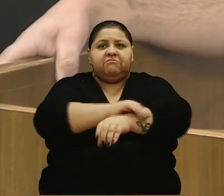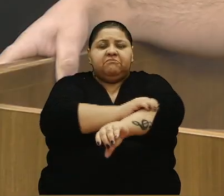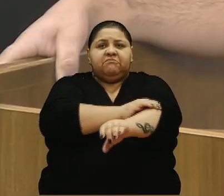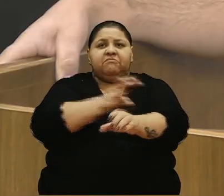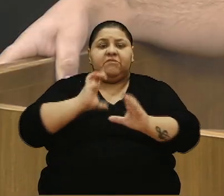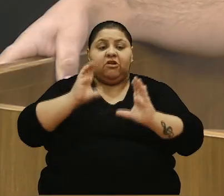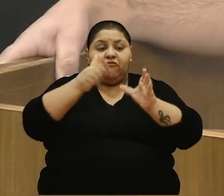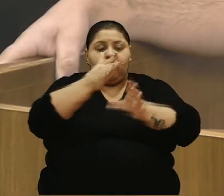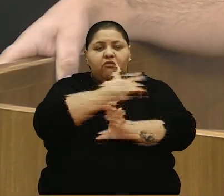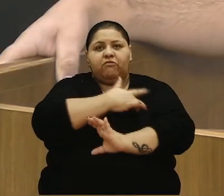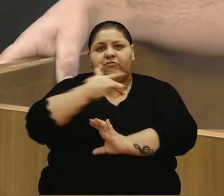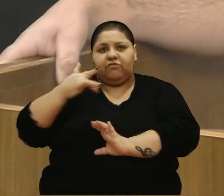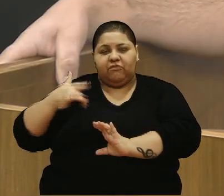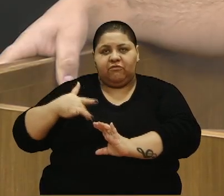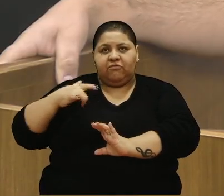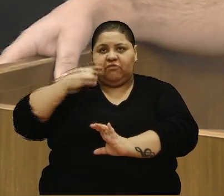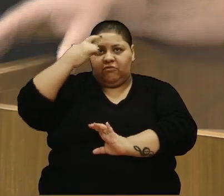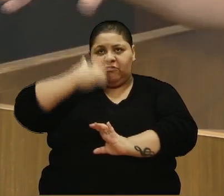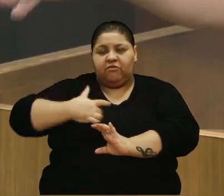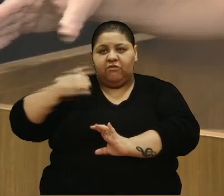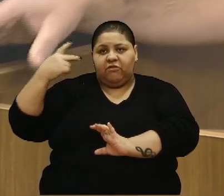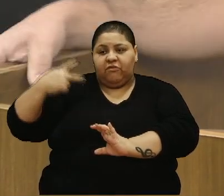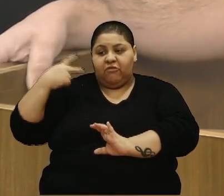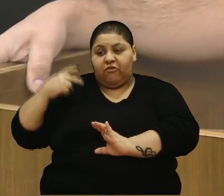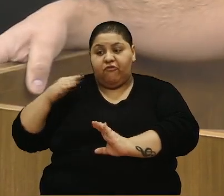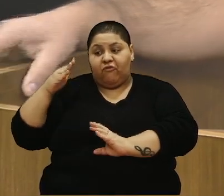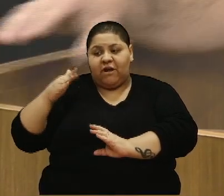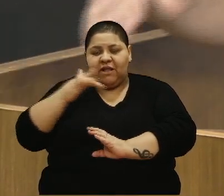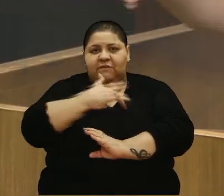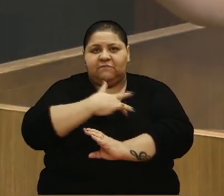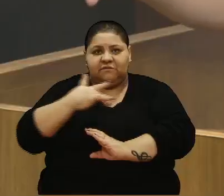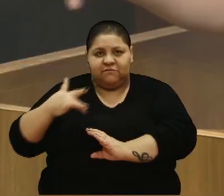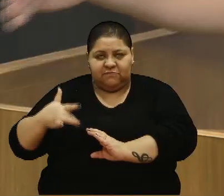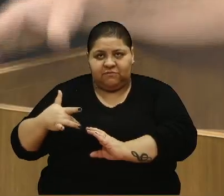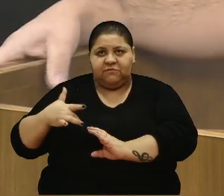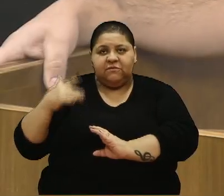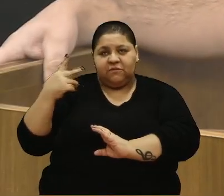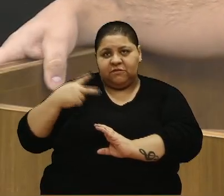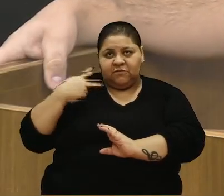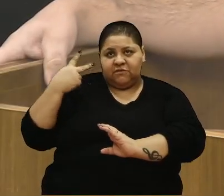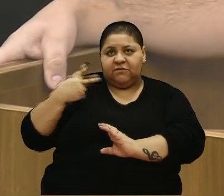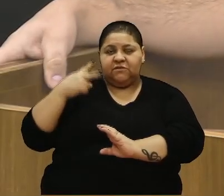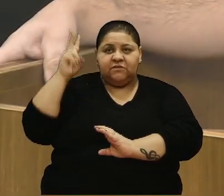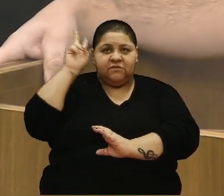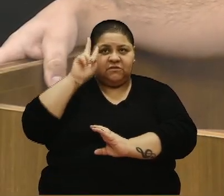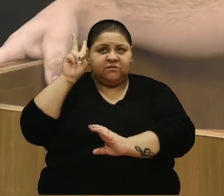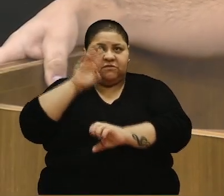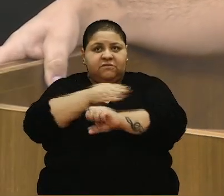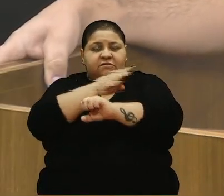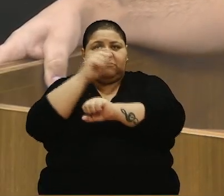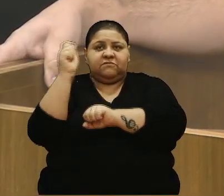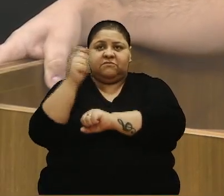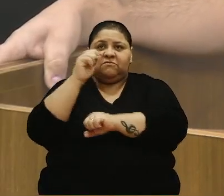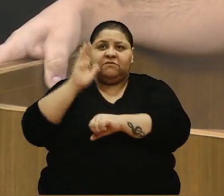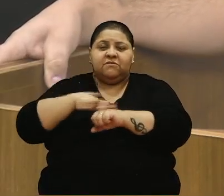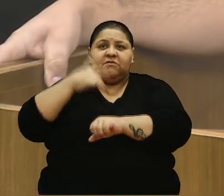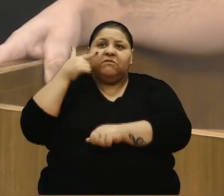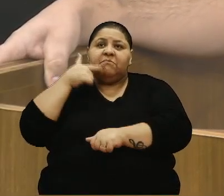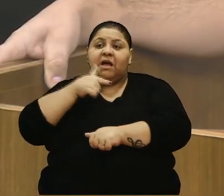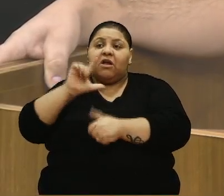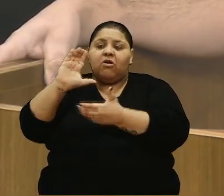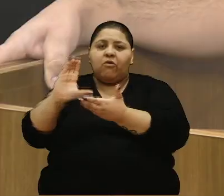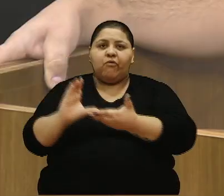foco na saúde, que eu sou um vereador dedicado à saúde. Sou vereador na história da Serra Gaúcha que mais conquistou